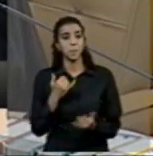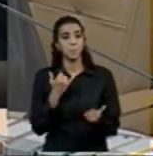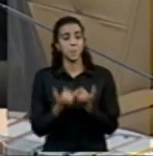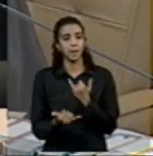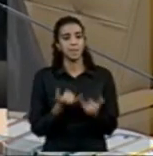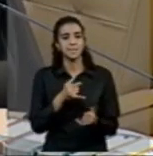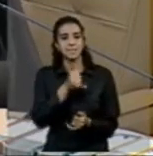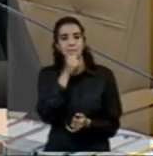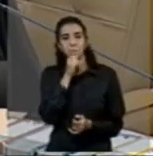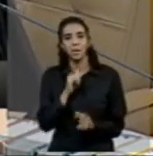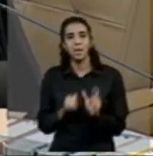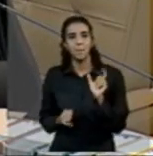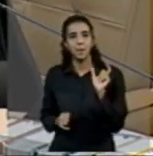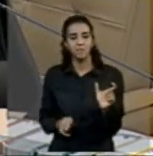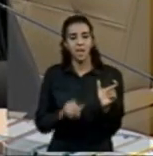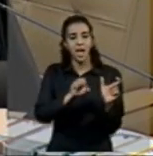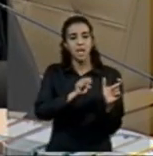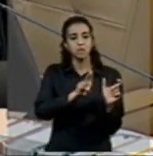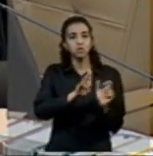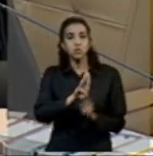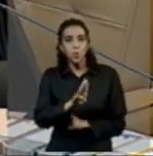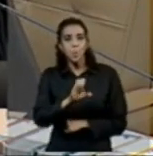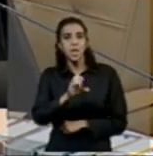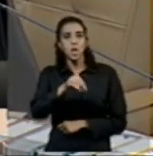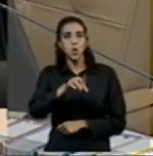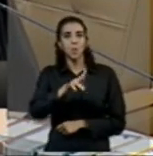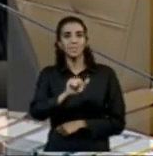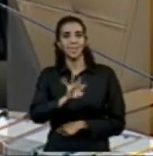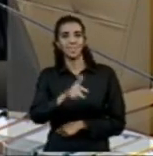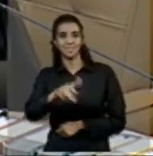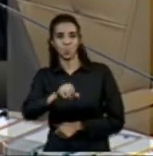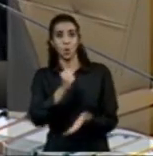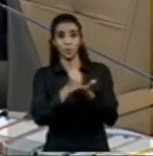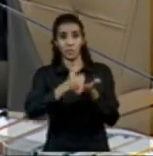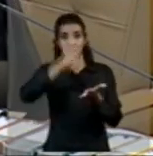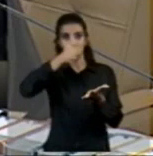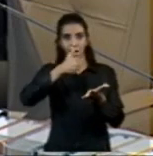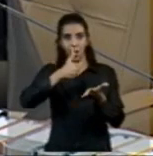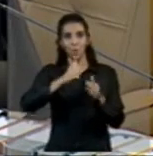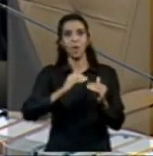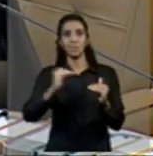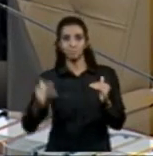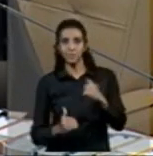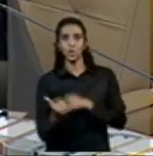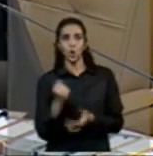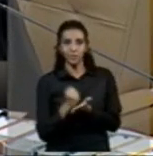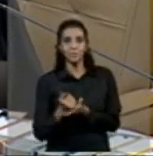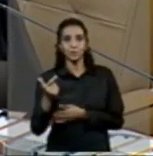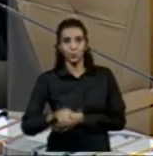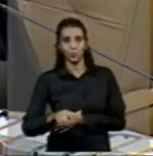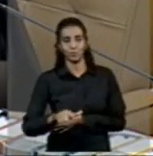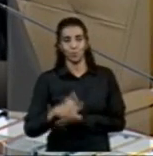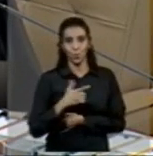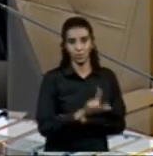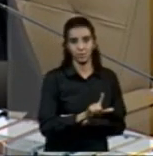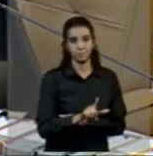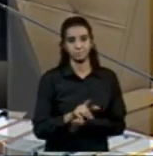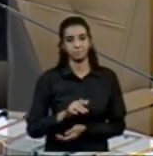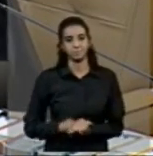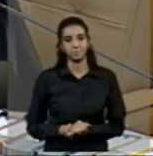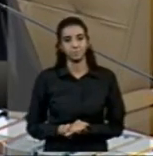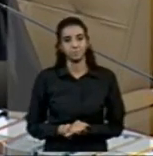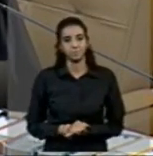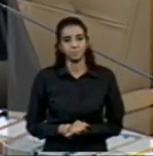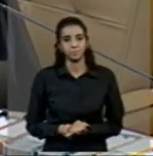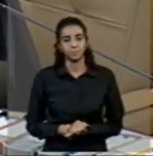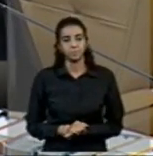sentido da expressão subcontratação. E aí apresentam os professores todas as correlações em